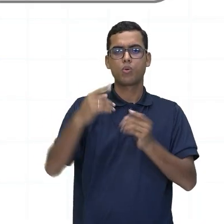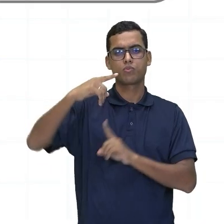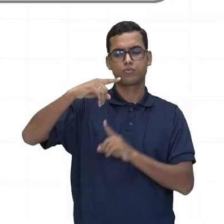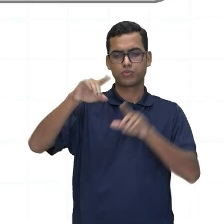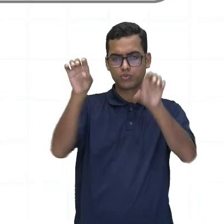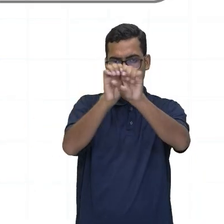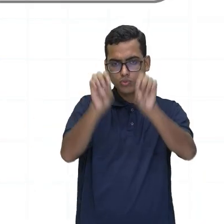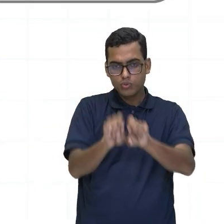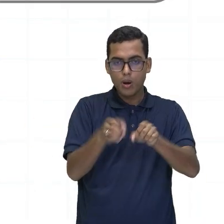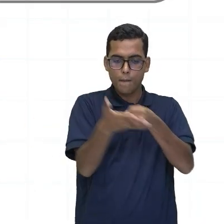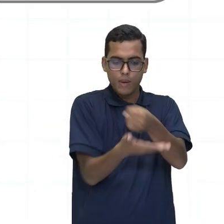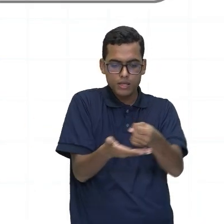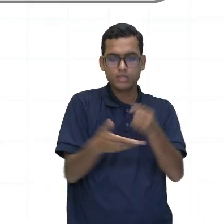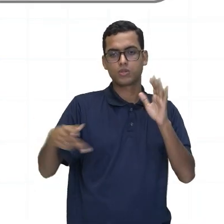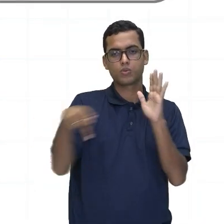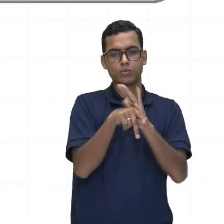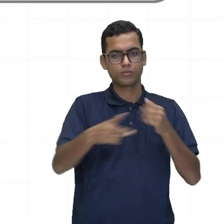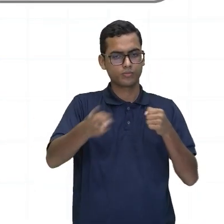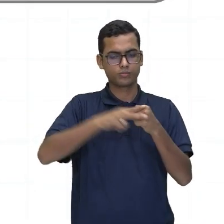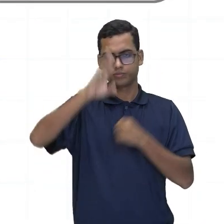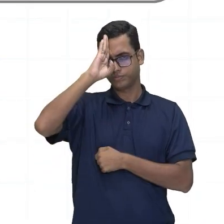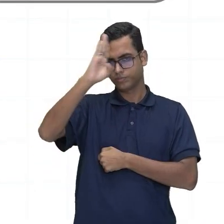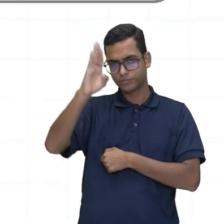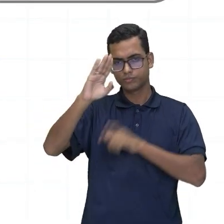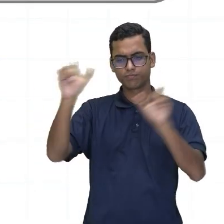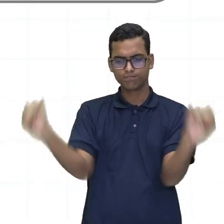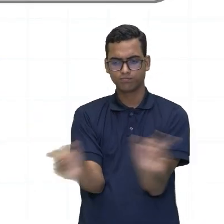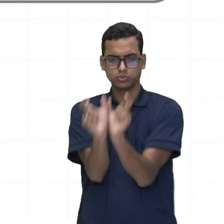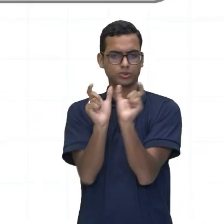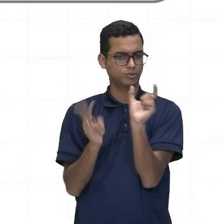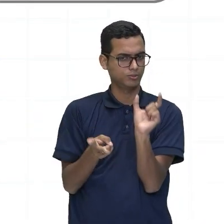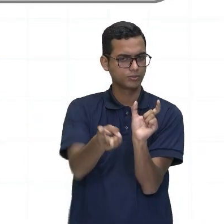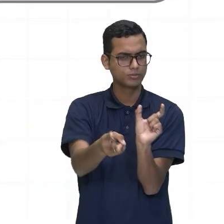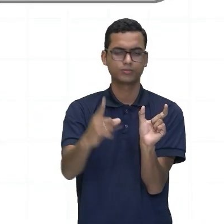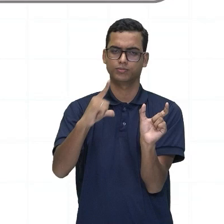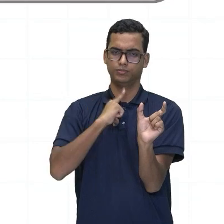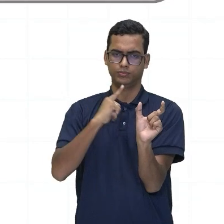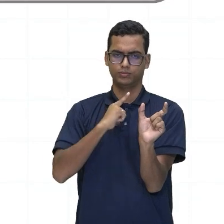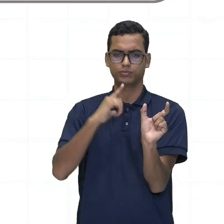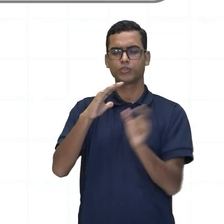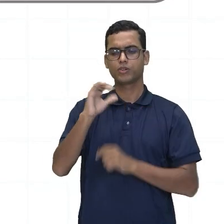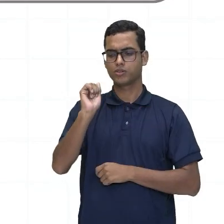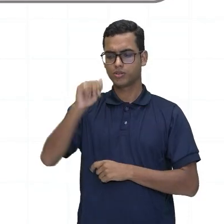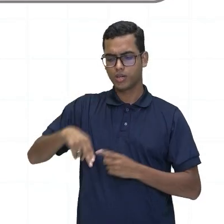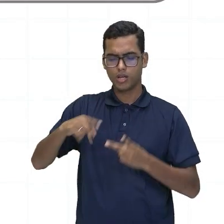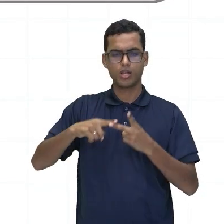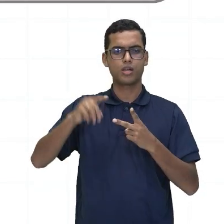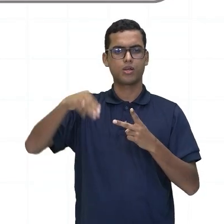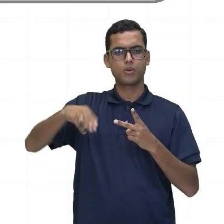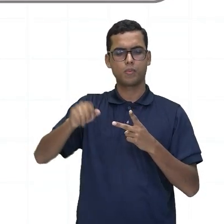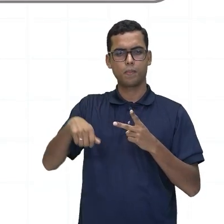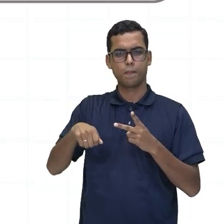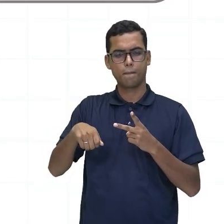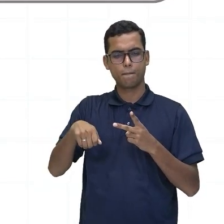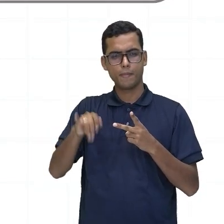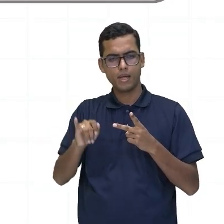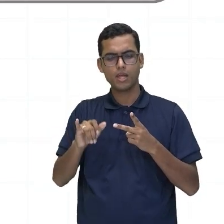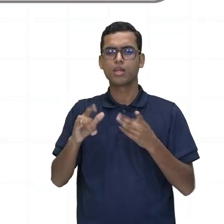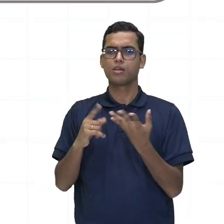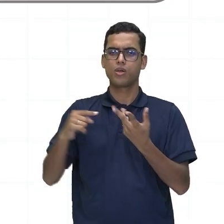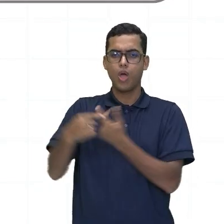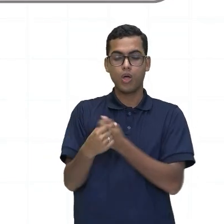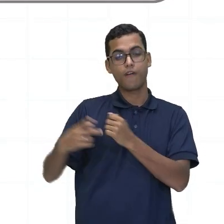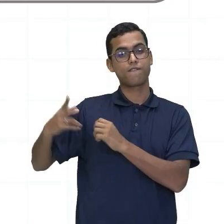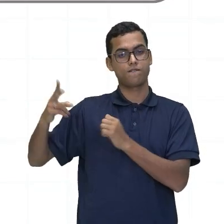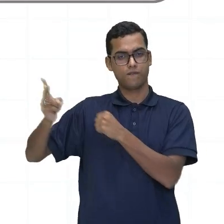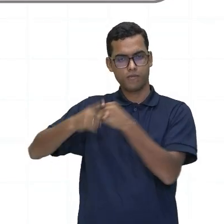principal. Então sempre vai ter um verbo principal junto com esses verbos aqui, o can, o may, o might, o have to, todos esses verbos